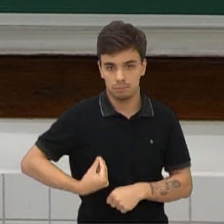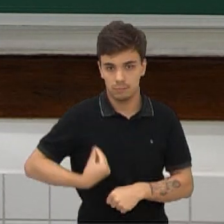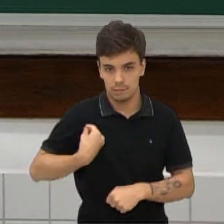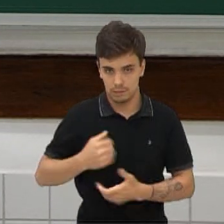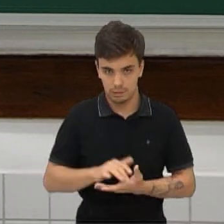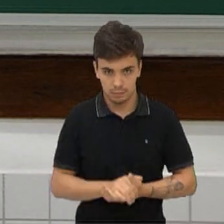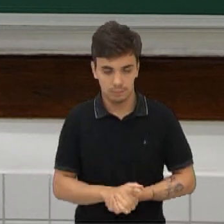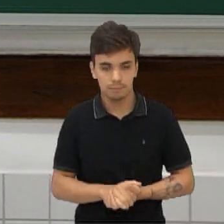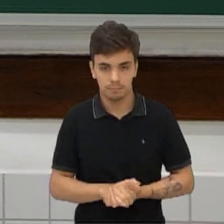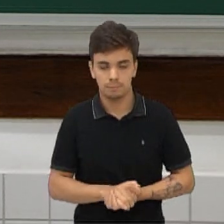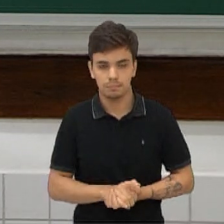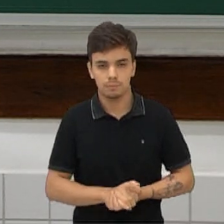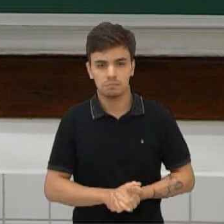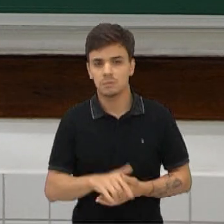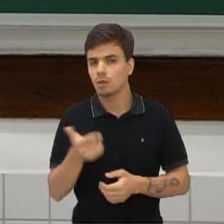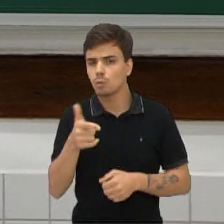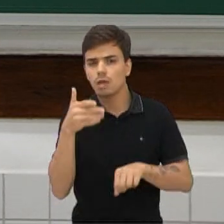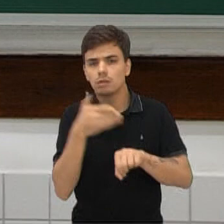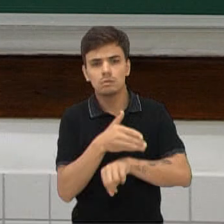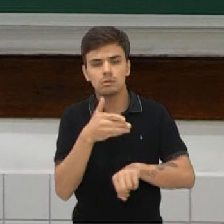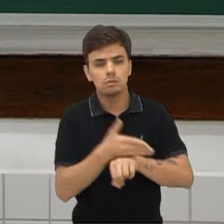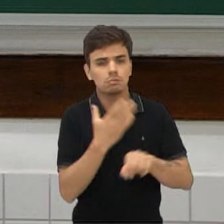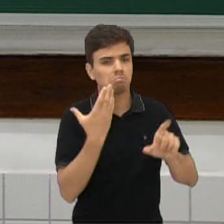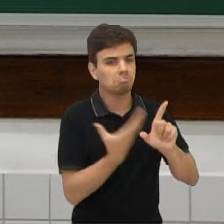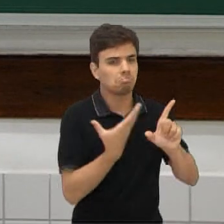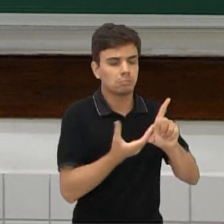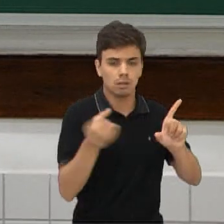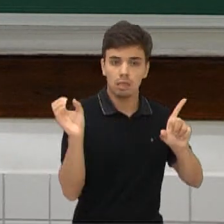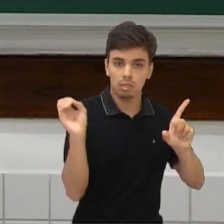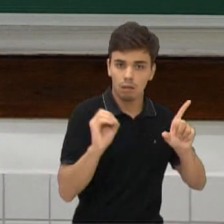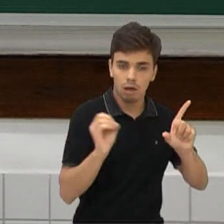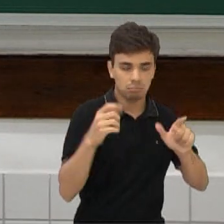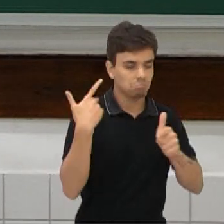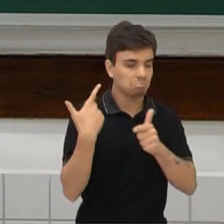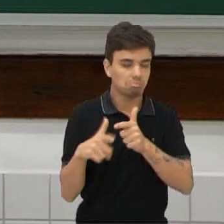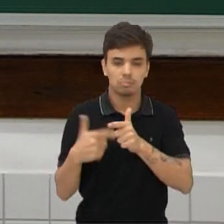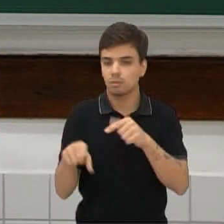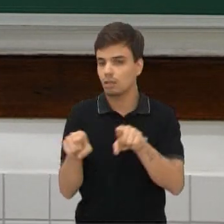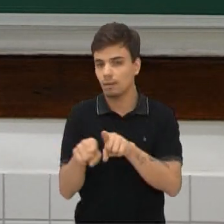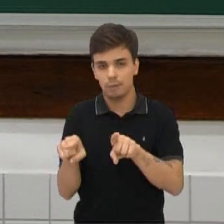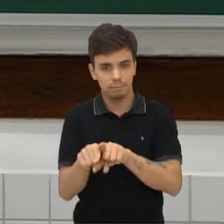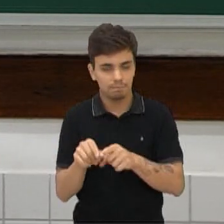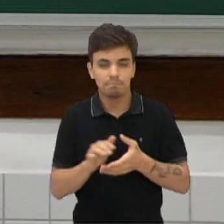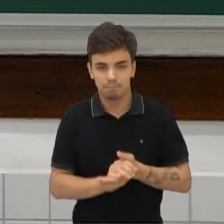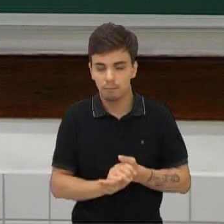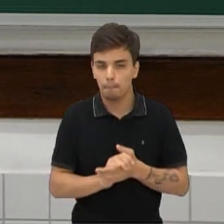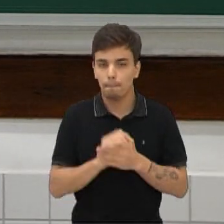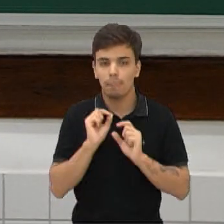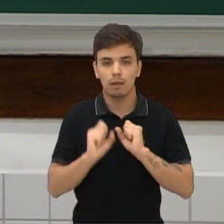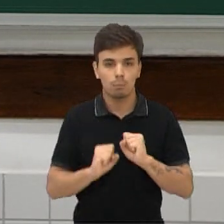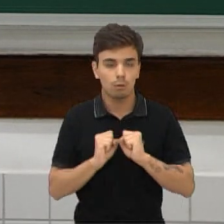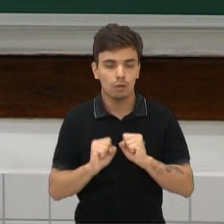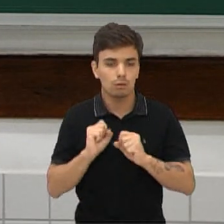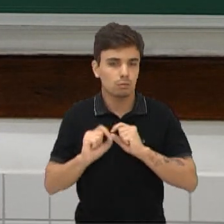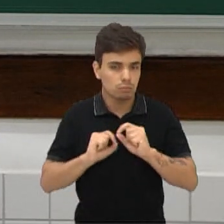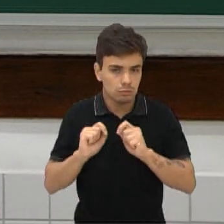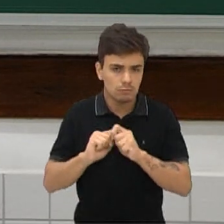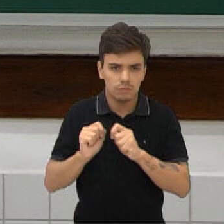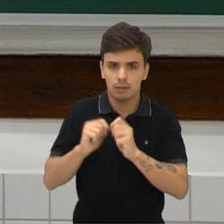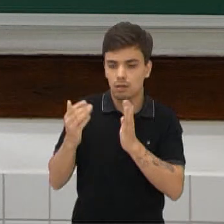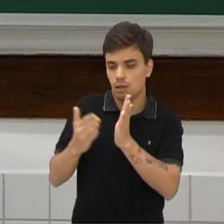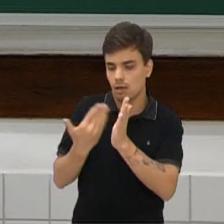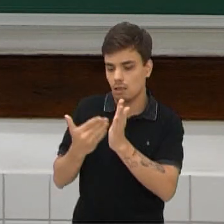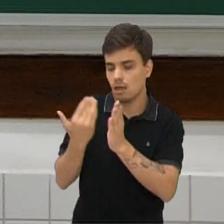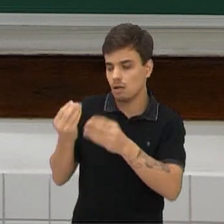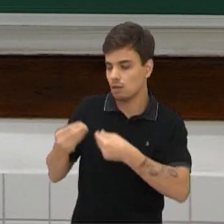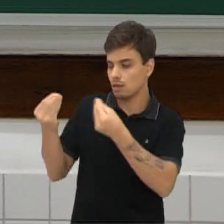sua aula de hoje. Não tem acesso ao Classroom? Também não tem problema, meus amores. Vai lá, faz no caderno, entrega